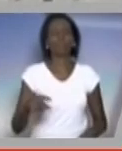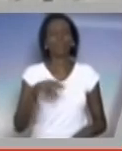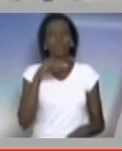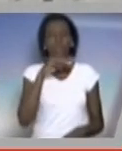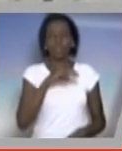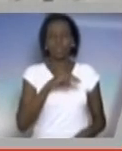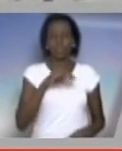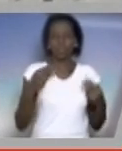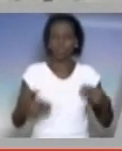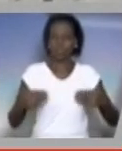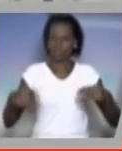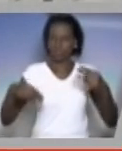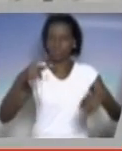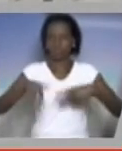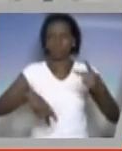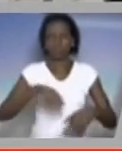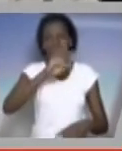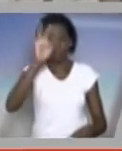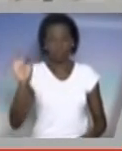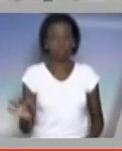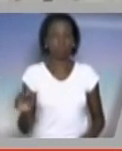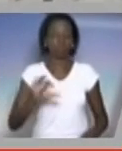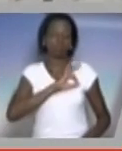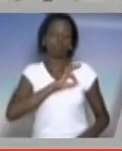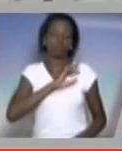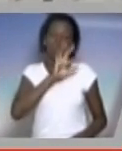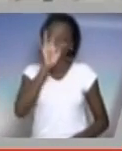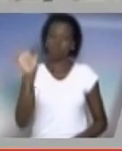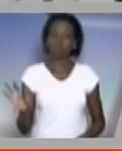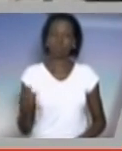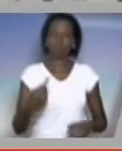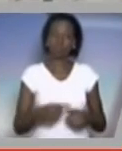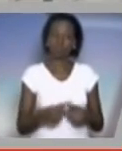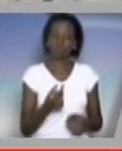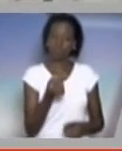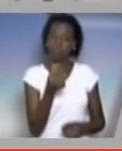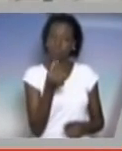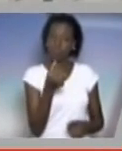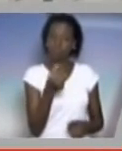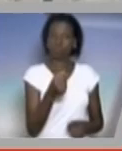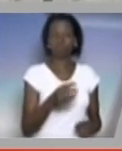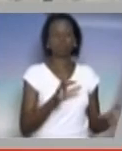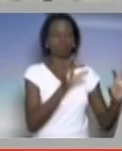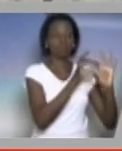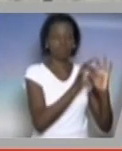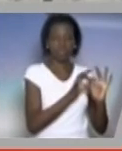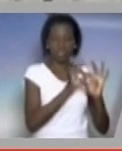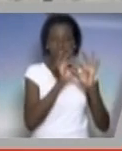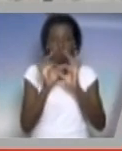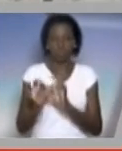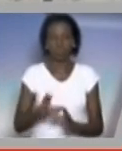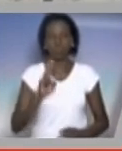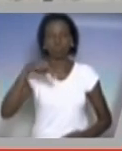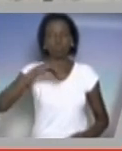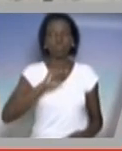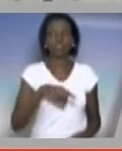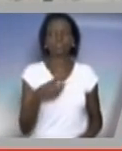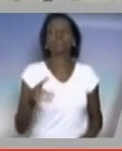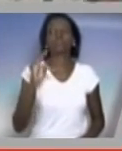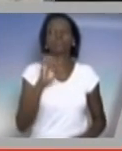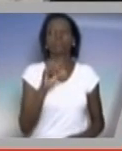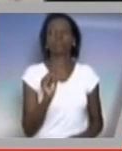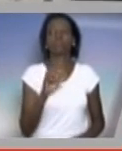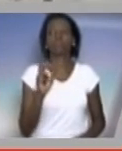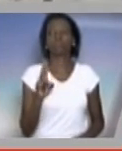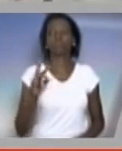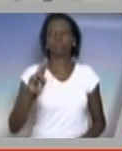vai investigar também, a Polícia Federal, porque é uma transferência de recursos da União, do Tesouro, né, para os estados e municípios.